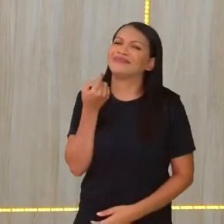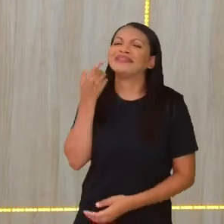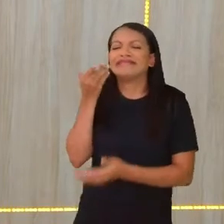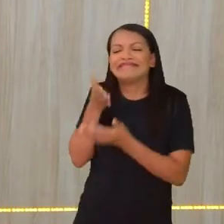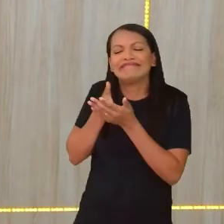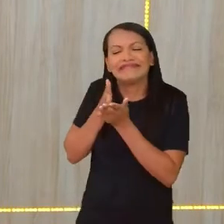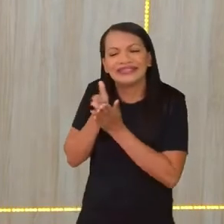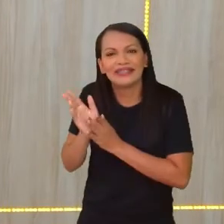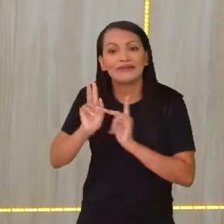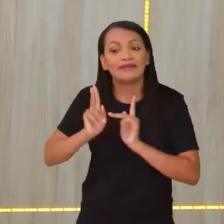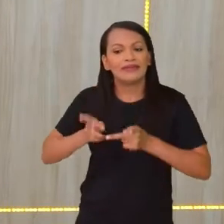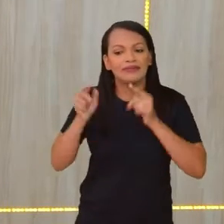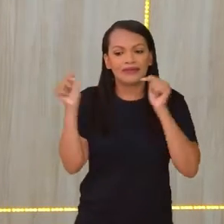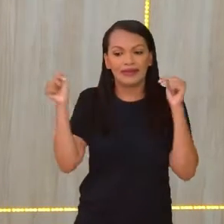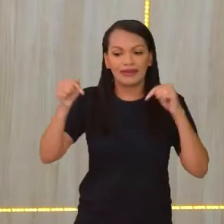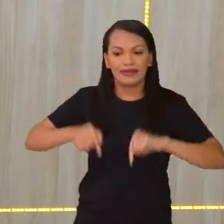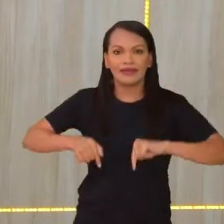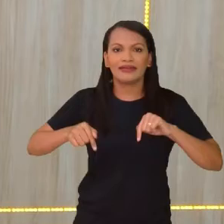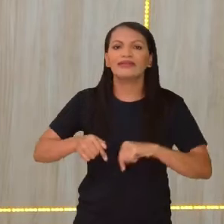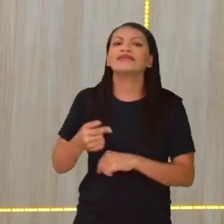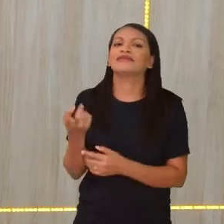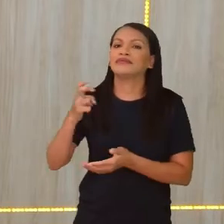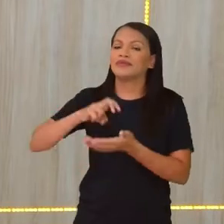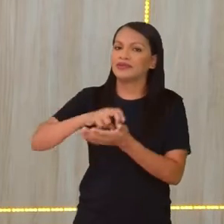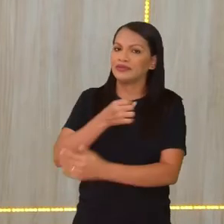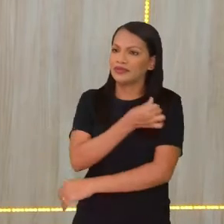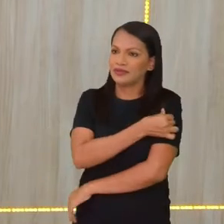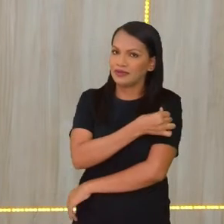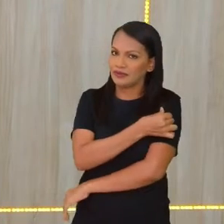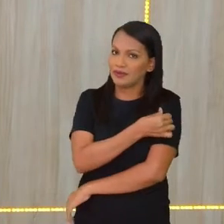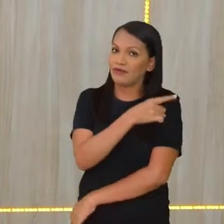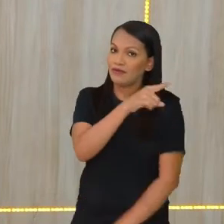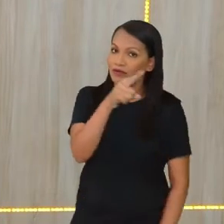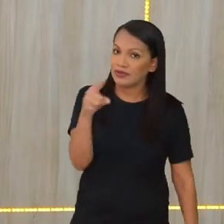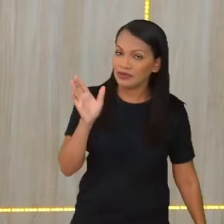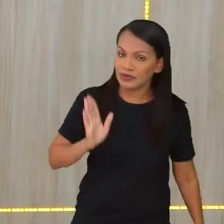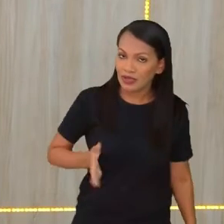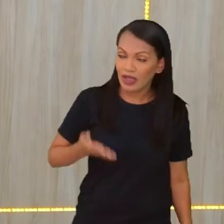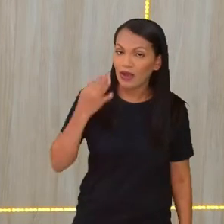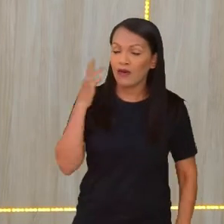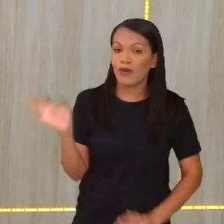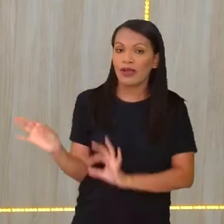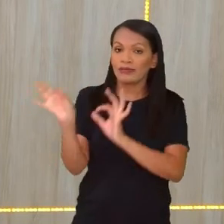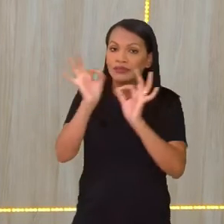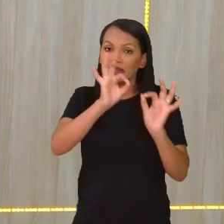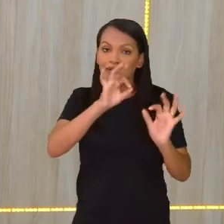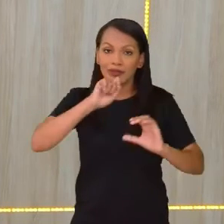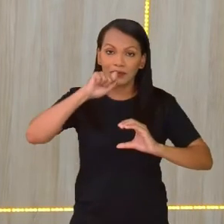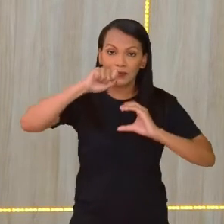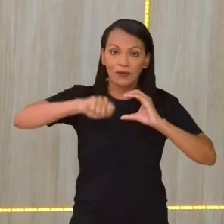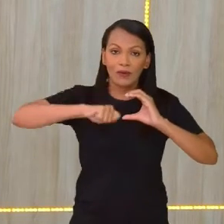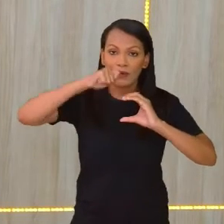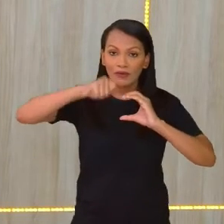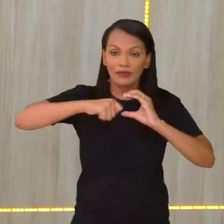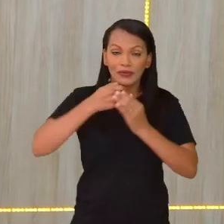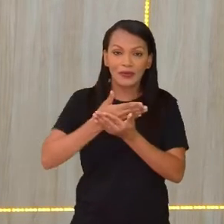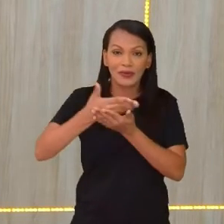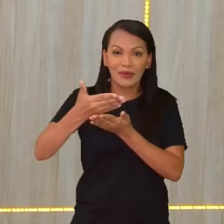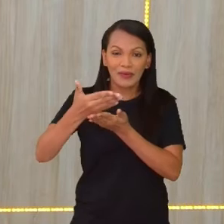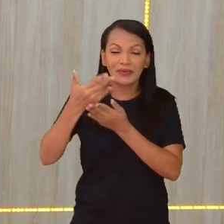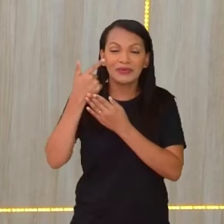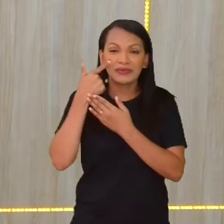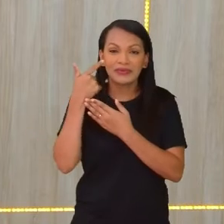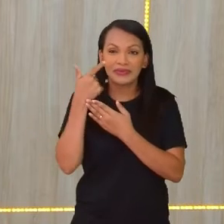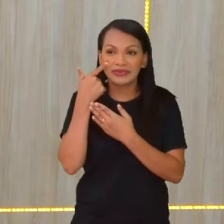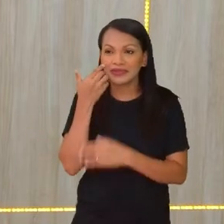das manhãs do 6º ano. Então, ó, Sabino, já que tá aí, ó, presta atenção nesse vídeo aqui, ó, que a gente vai começar assistindo um